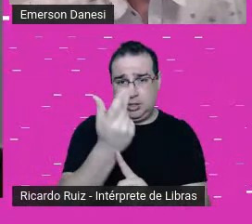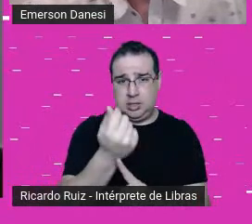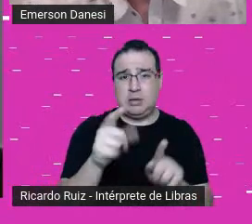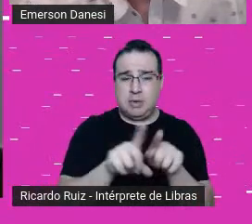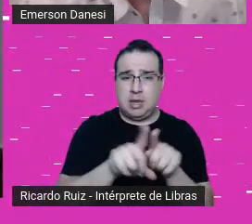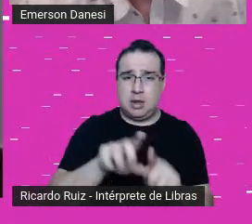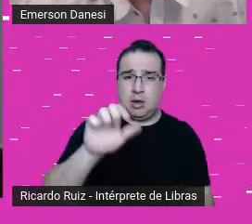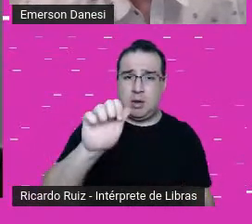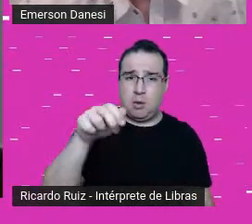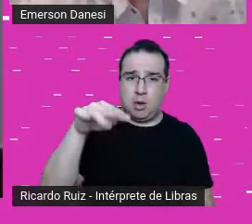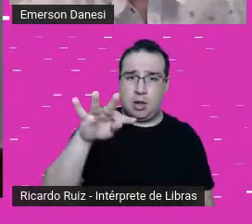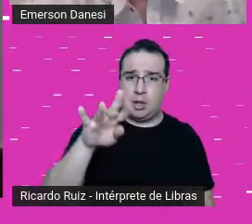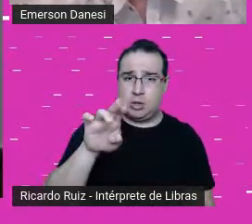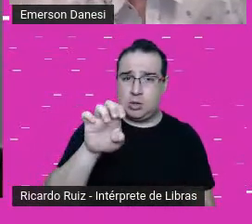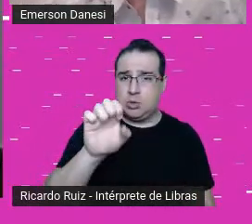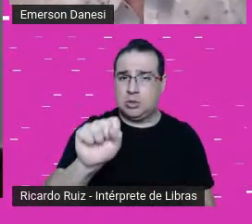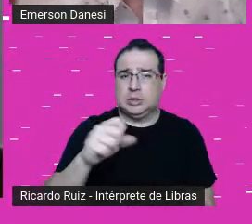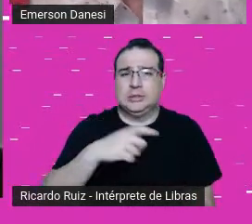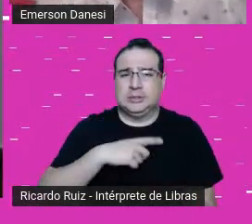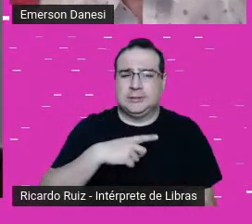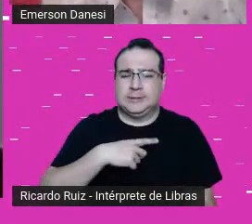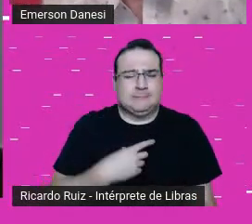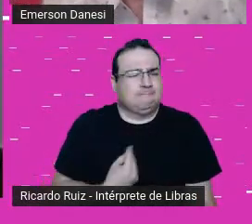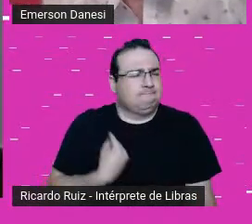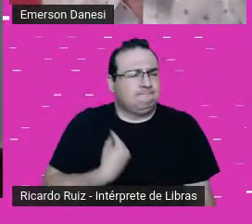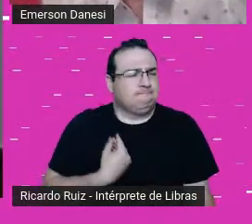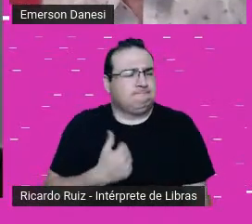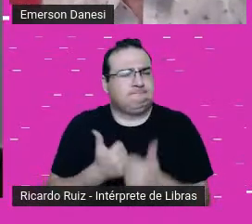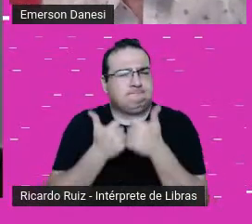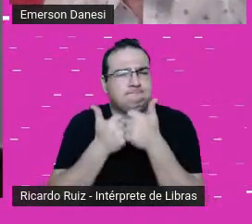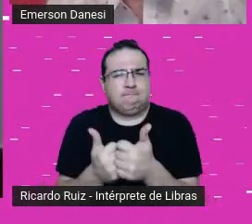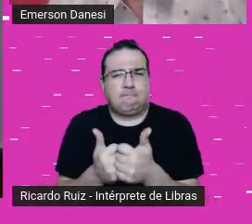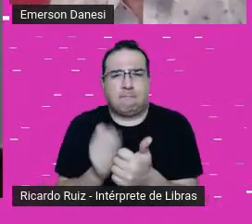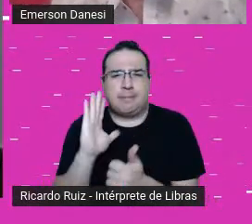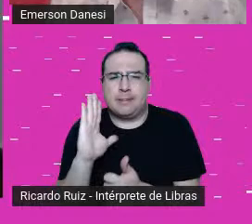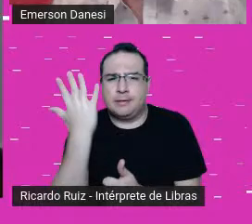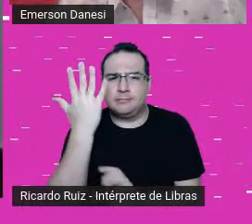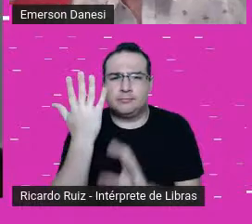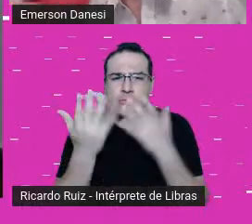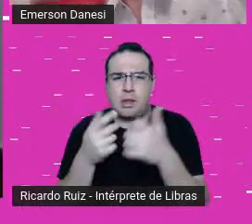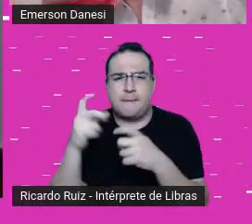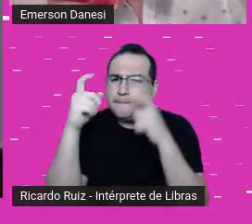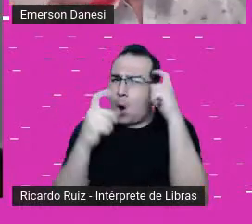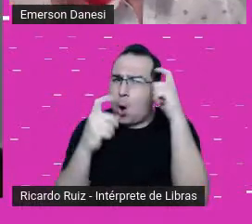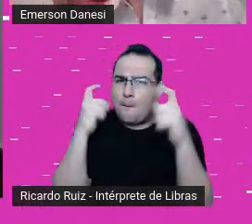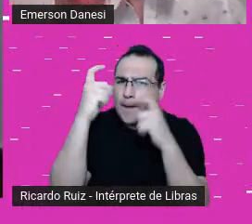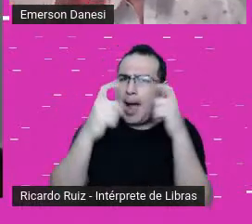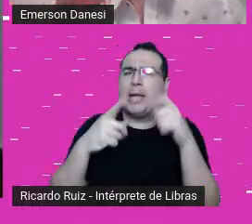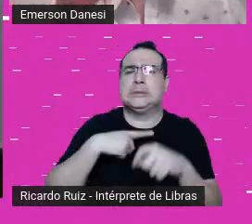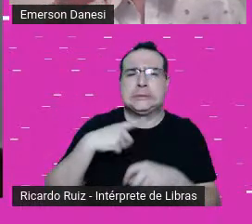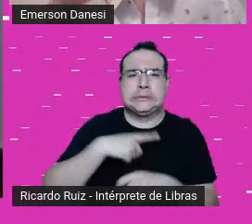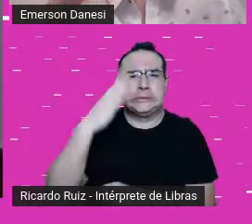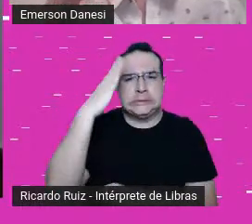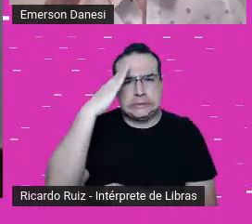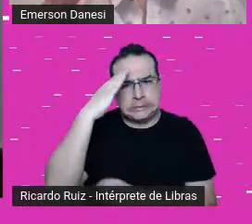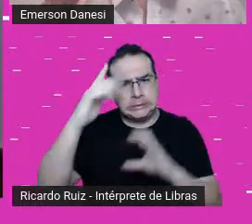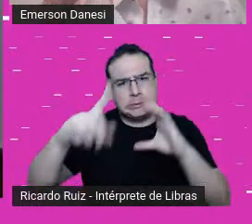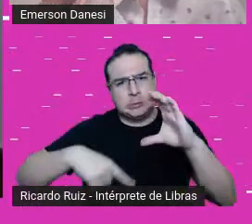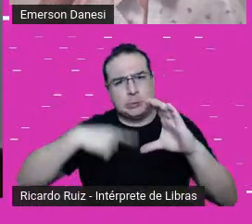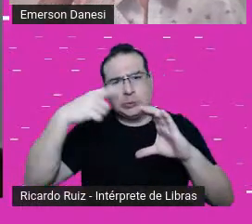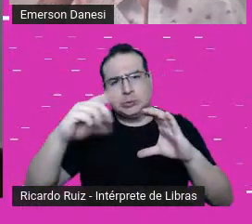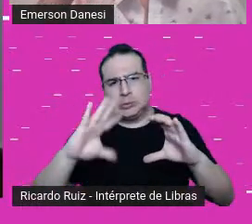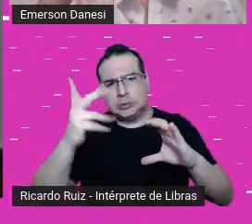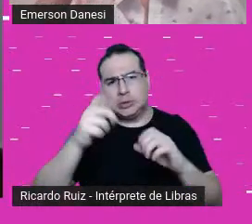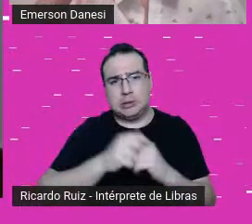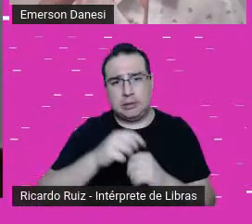uma... Ele estava muito presente no que estava acontecendo, muito preocupado, e eu acho que a minha